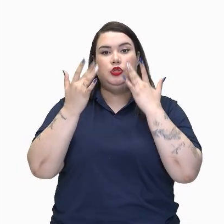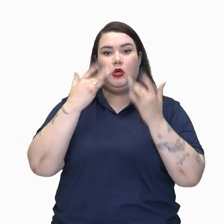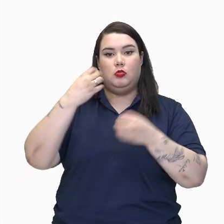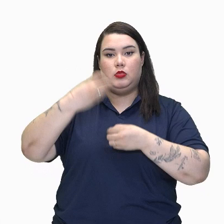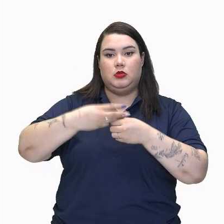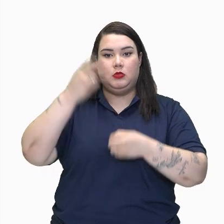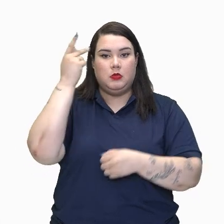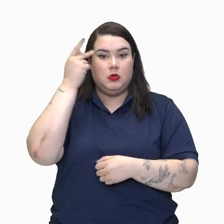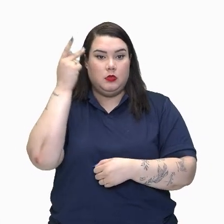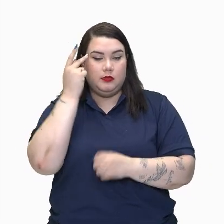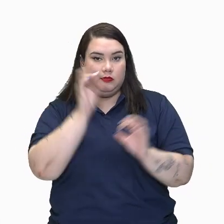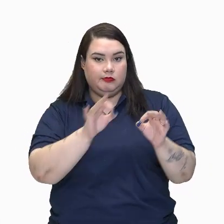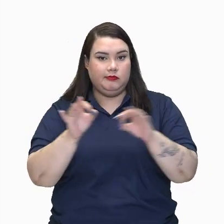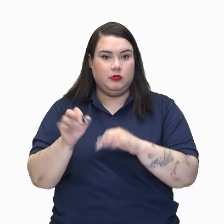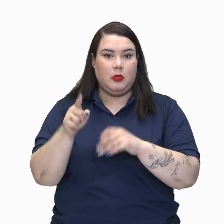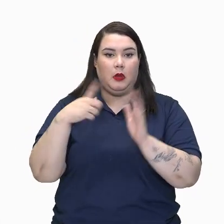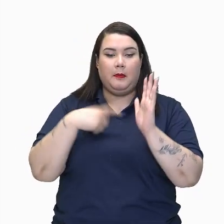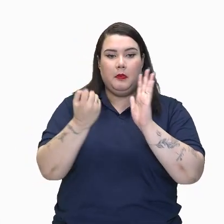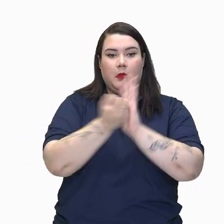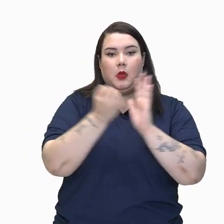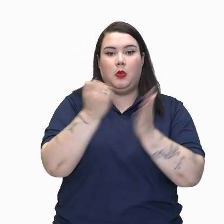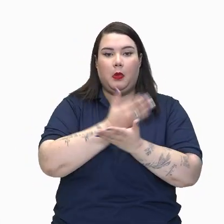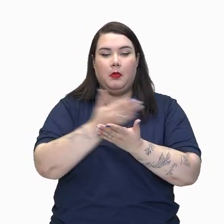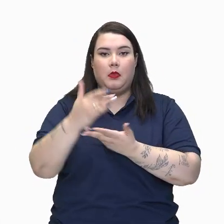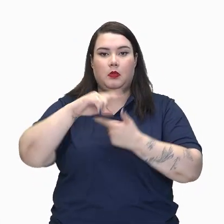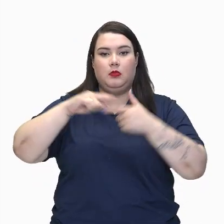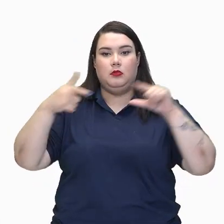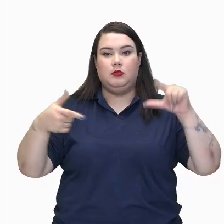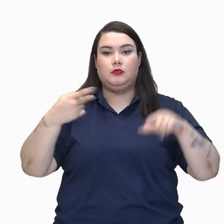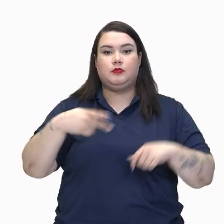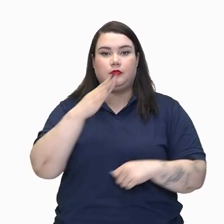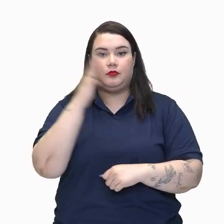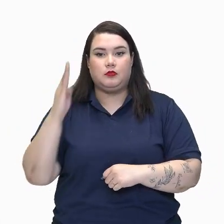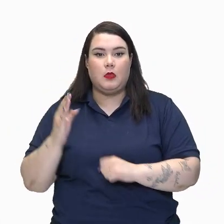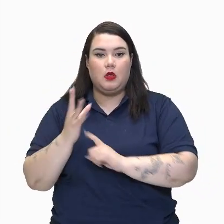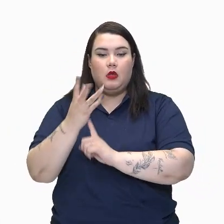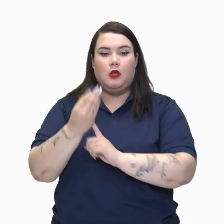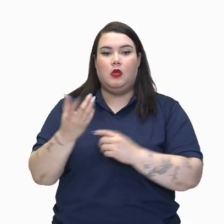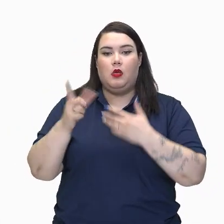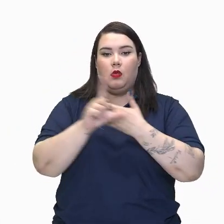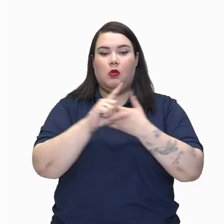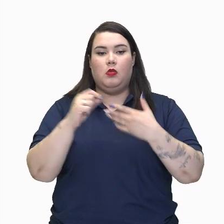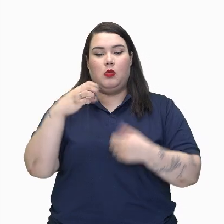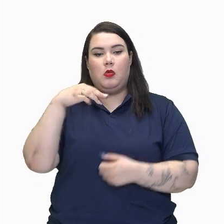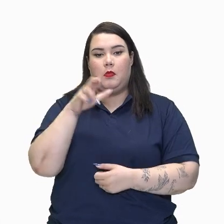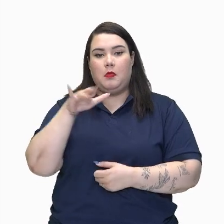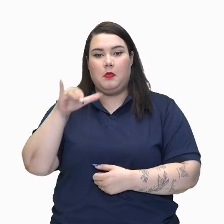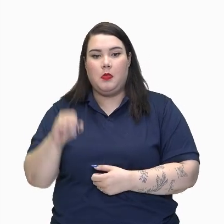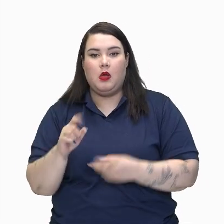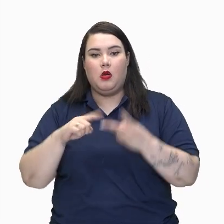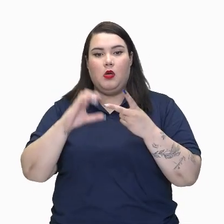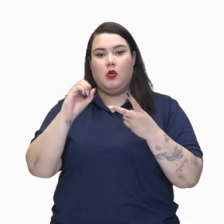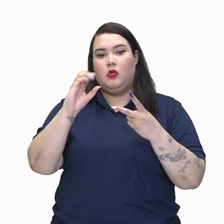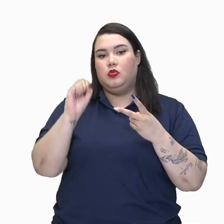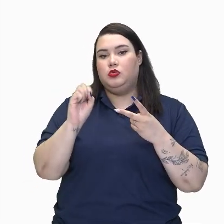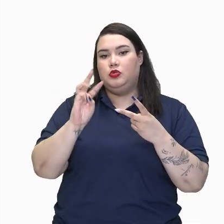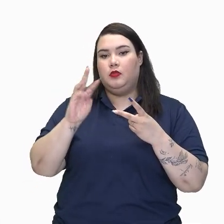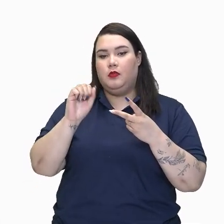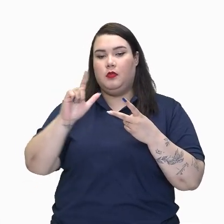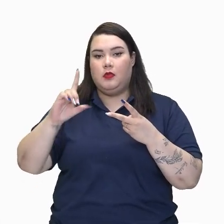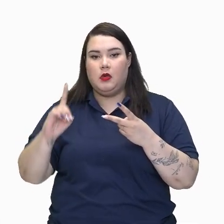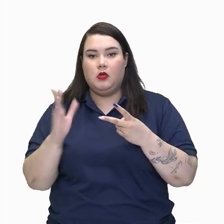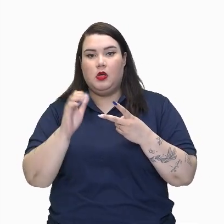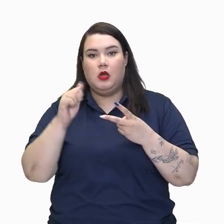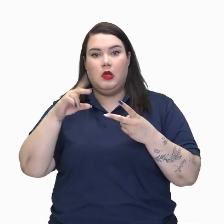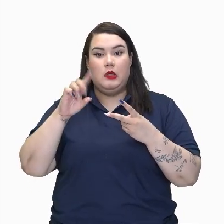São Paulo, né, que marcou o início do modernismo no Brasil. Artistas como Mário de Andrade, Oswald de Andrade e Anita